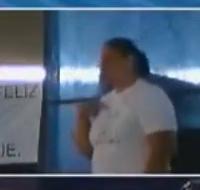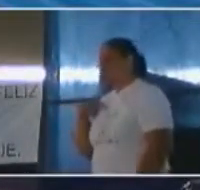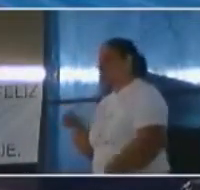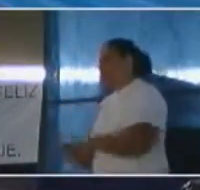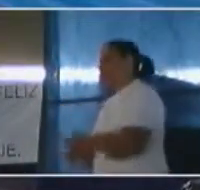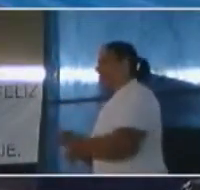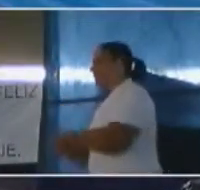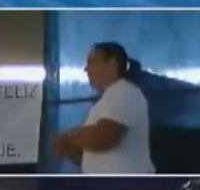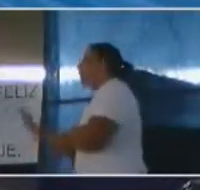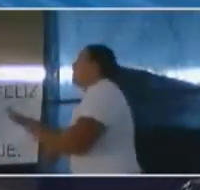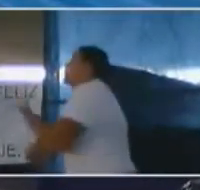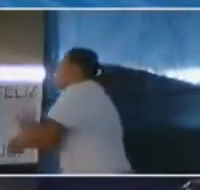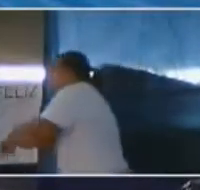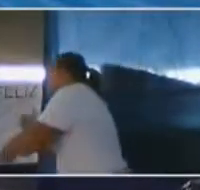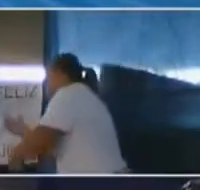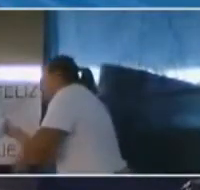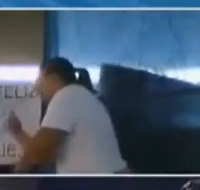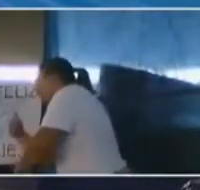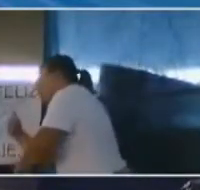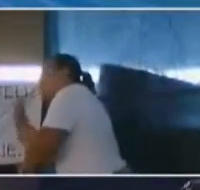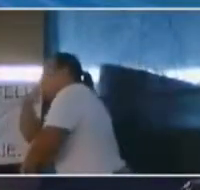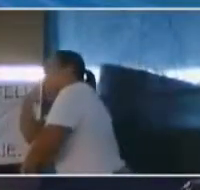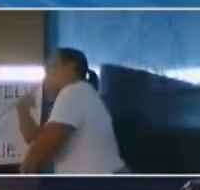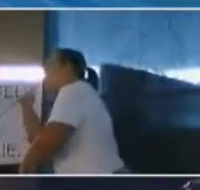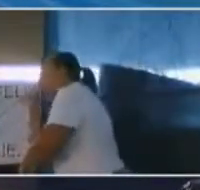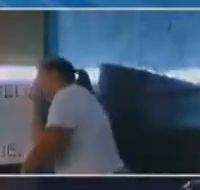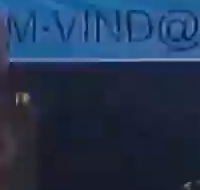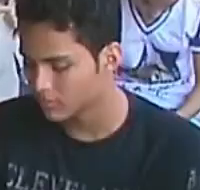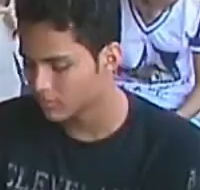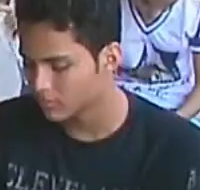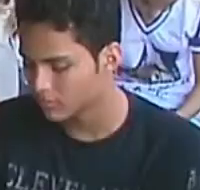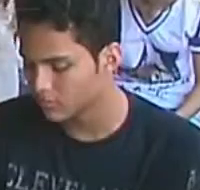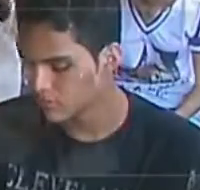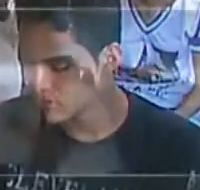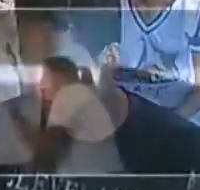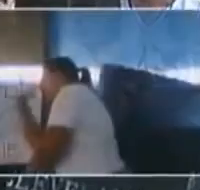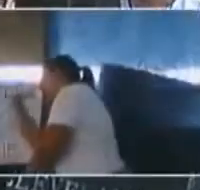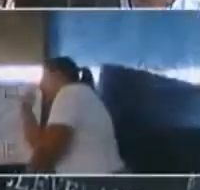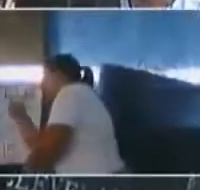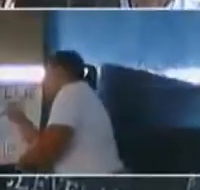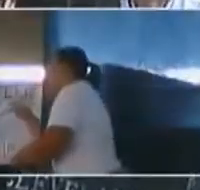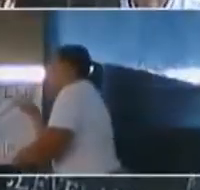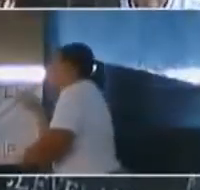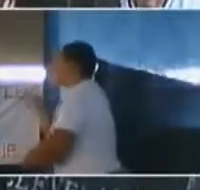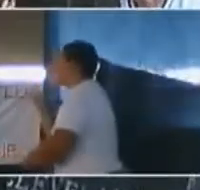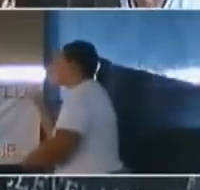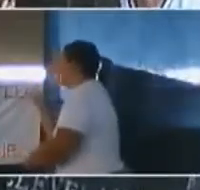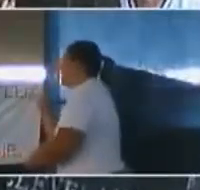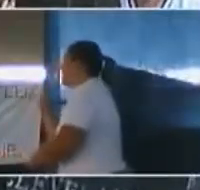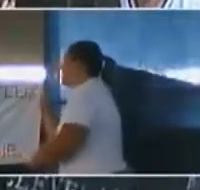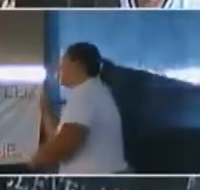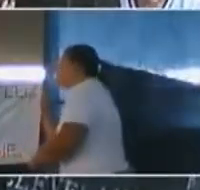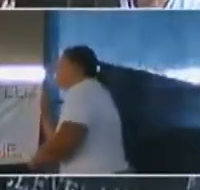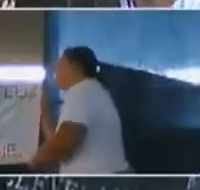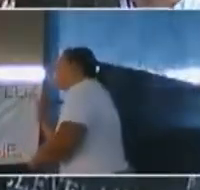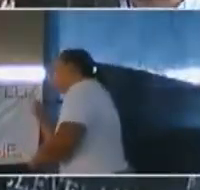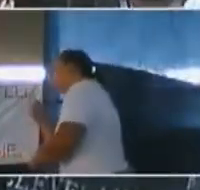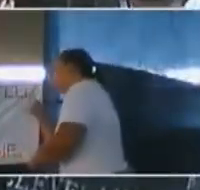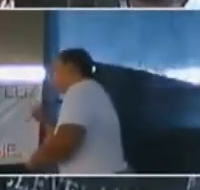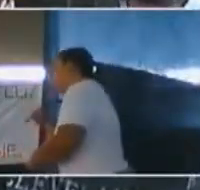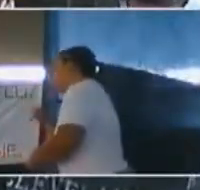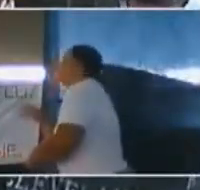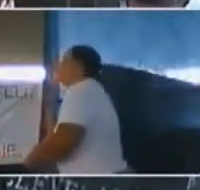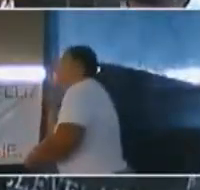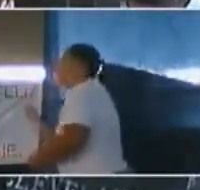olha, fulano te ligou, volta aqui em meia hora que ele vai ligar de novo. Era assim que funcionava. Já pensaram se as famílias